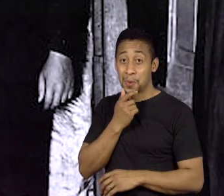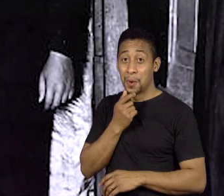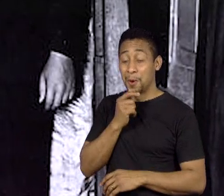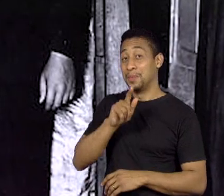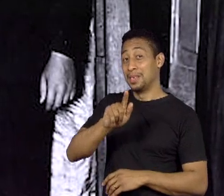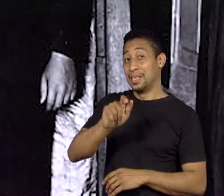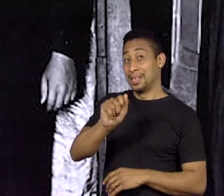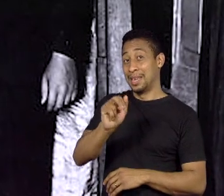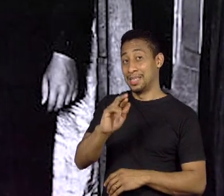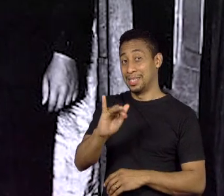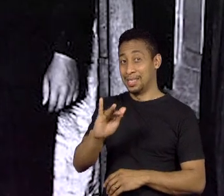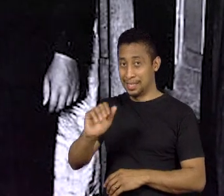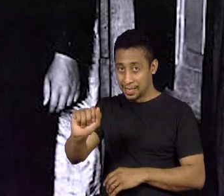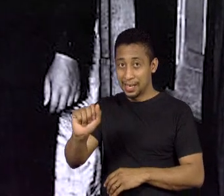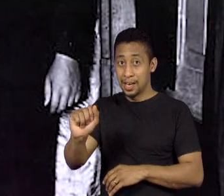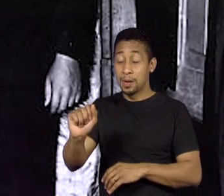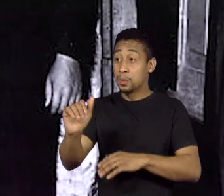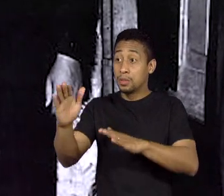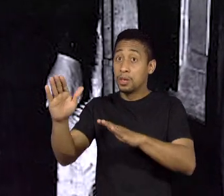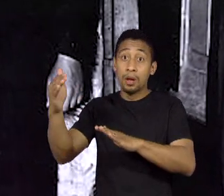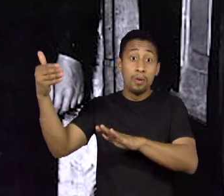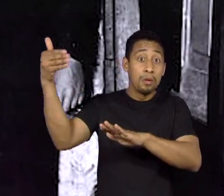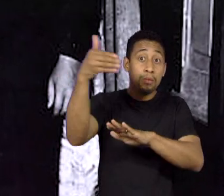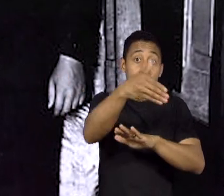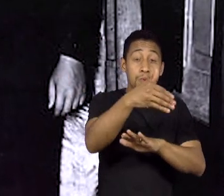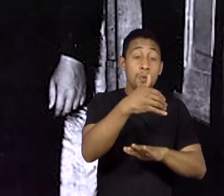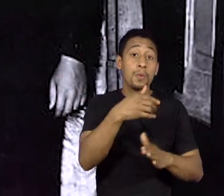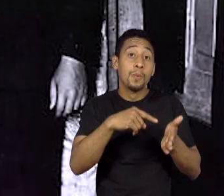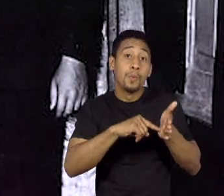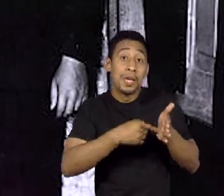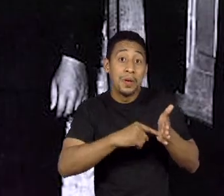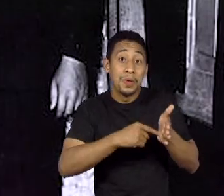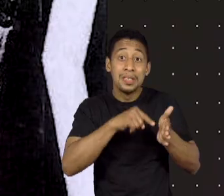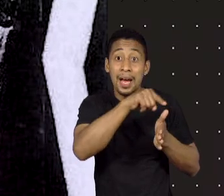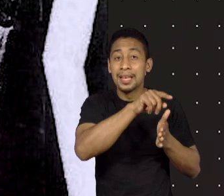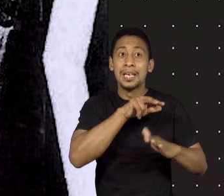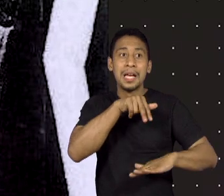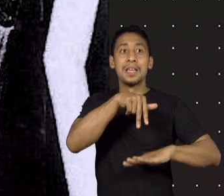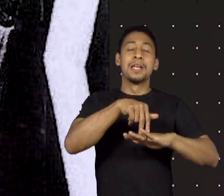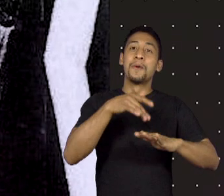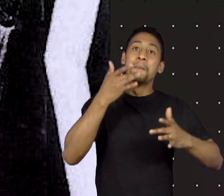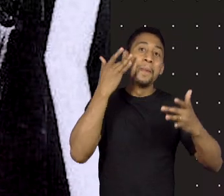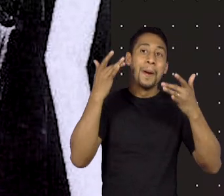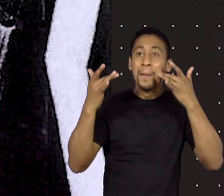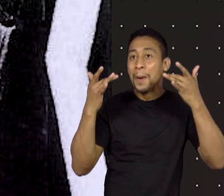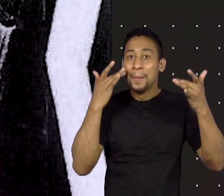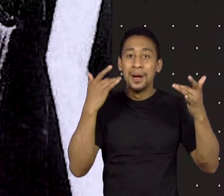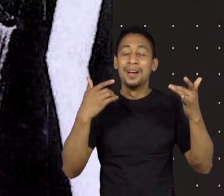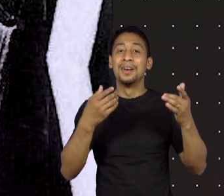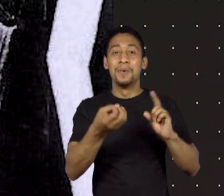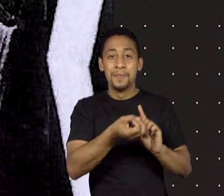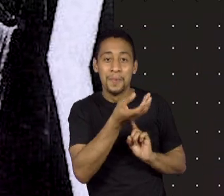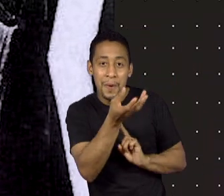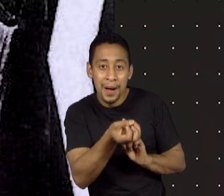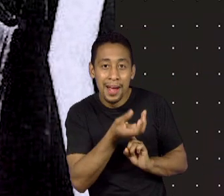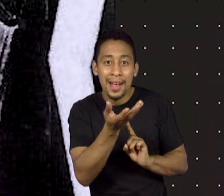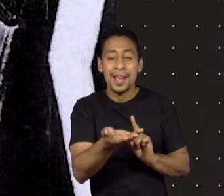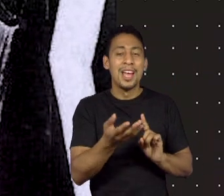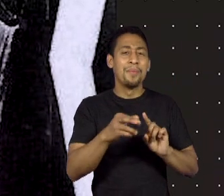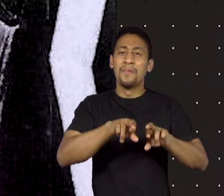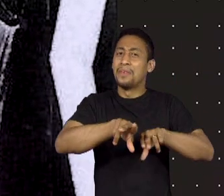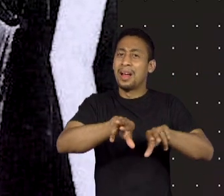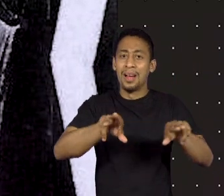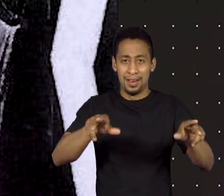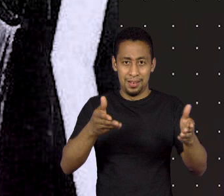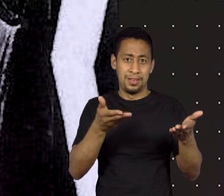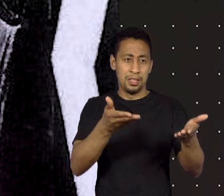Aires. E aí ele se apresentava com suas peças e com poemas e com não sei o que mais. E